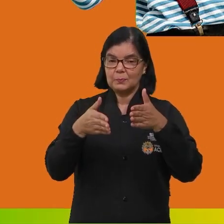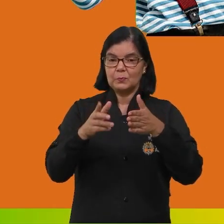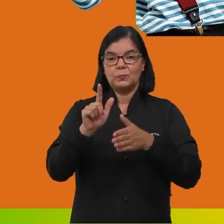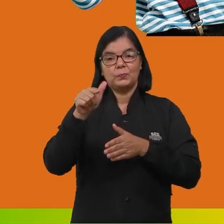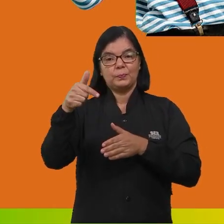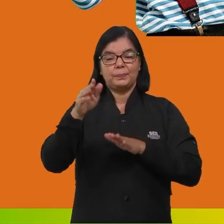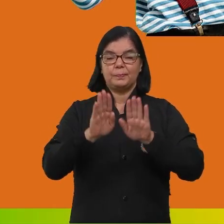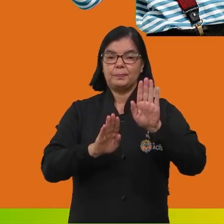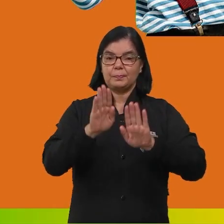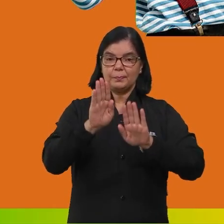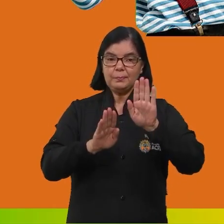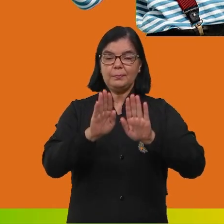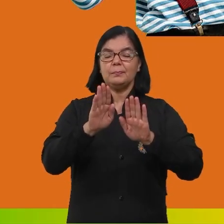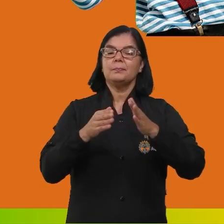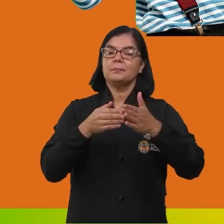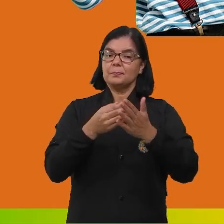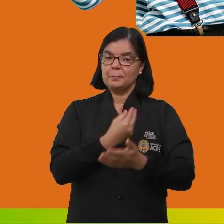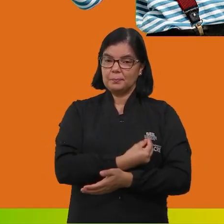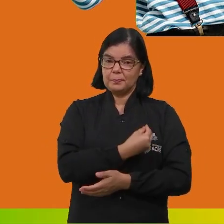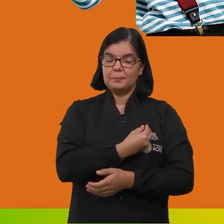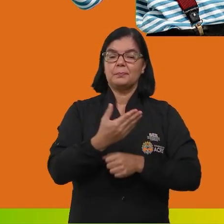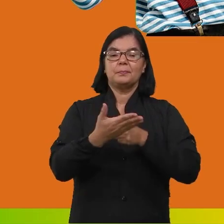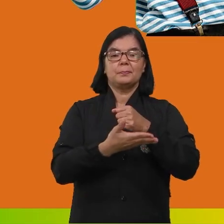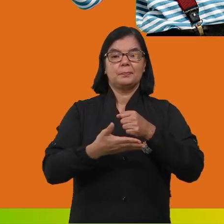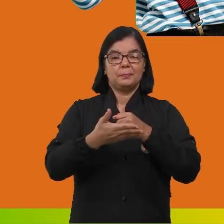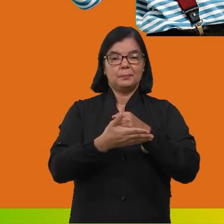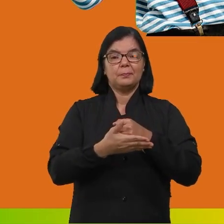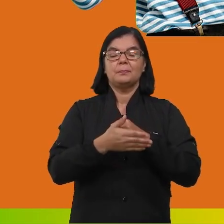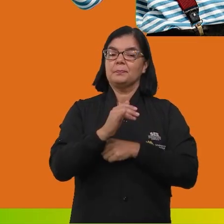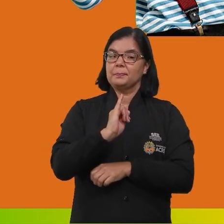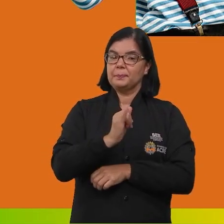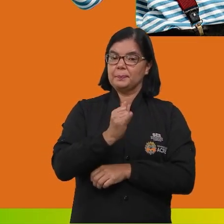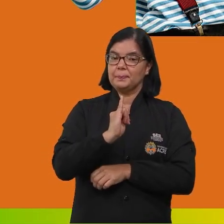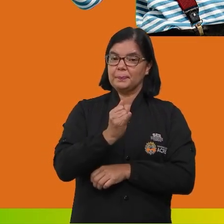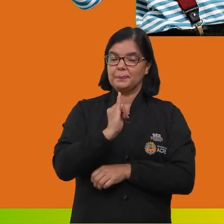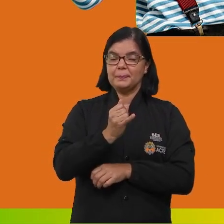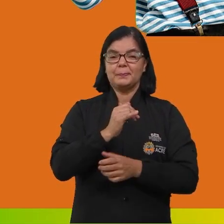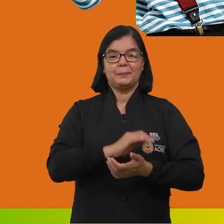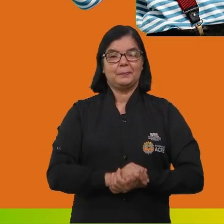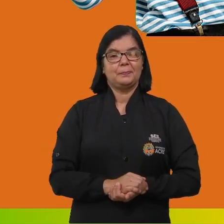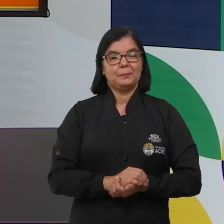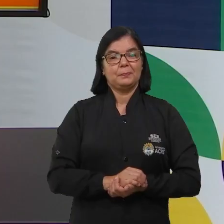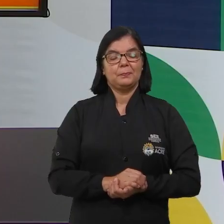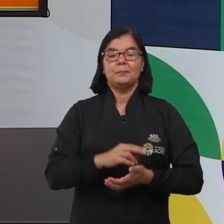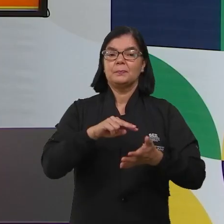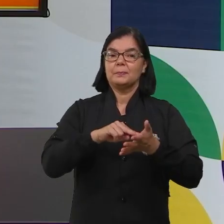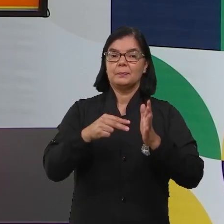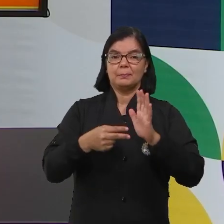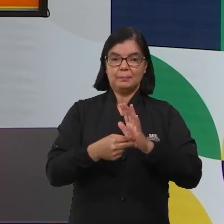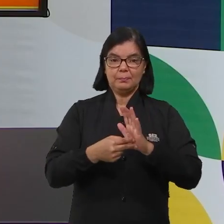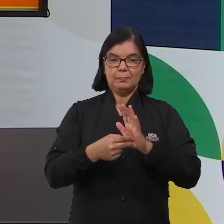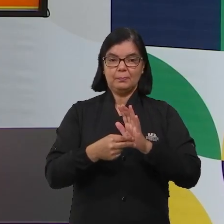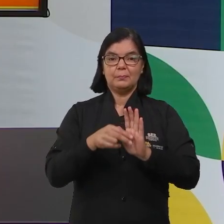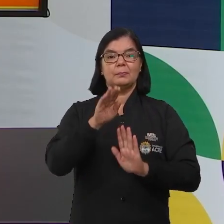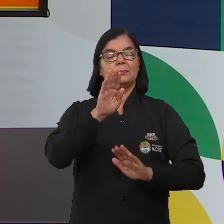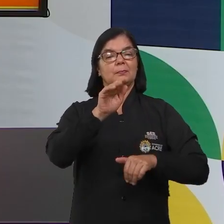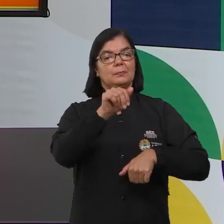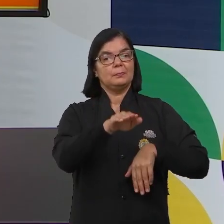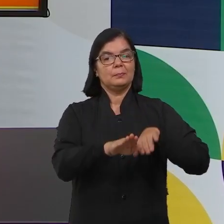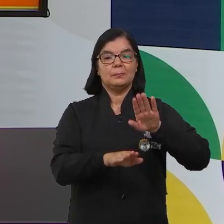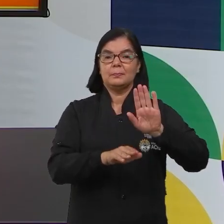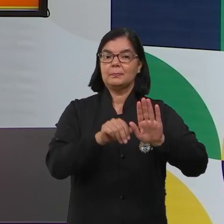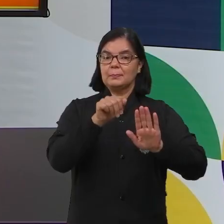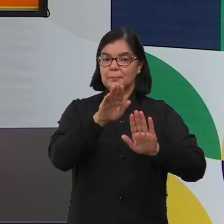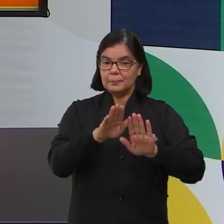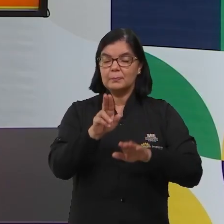enquanto a pantomima se limita à realidade e se baseia mais em uma narrativa direta. Ou seja, a mímica, ela